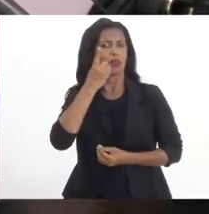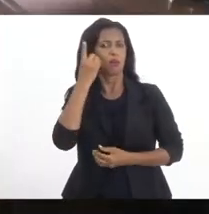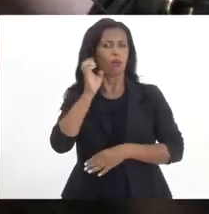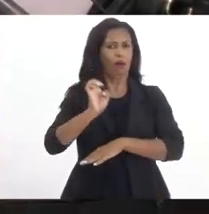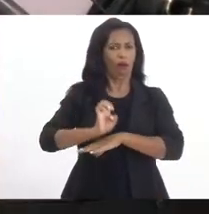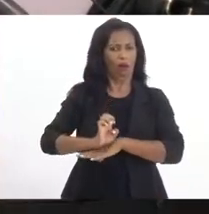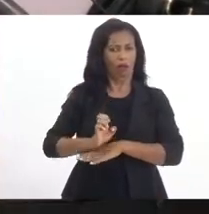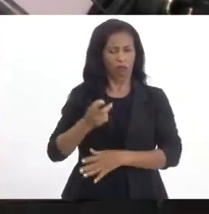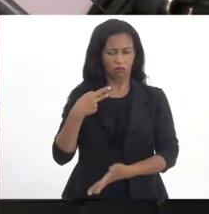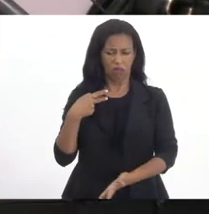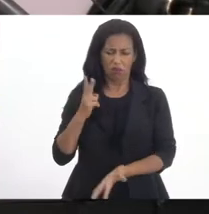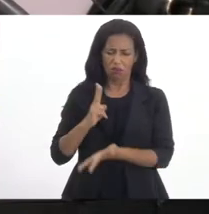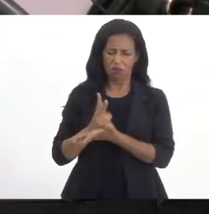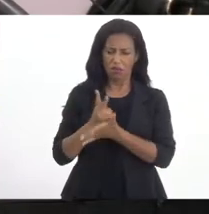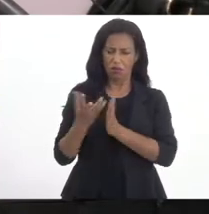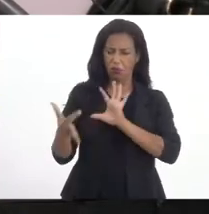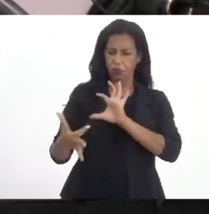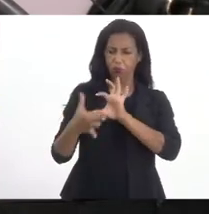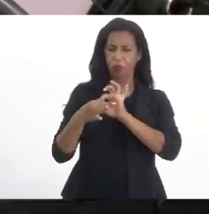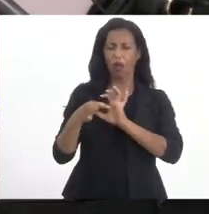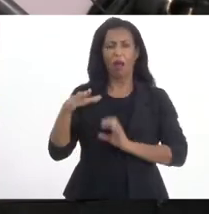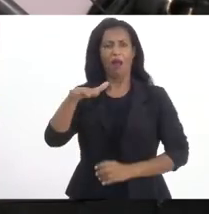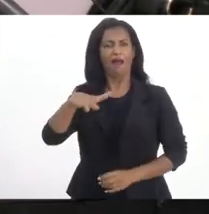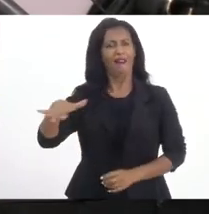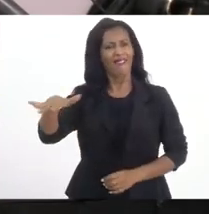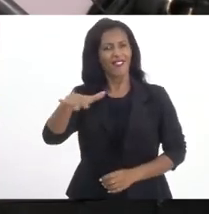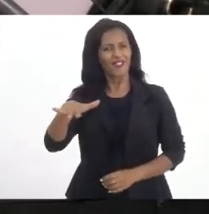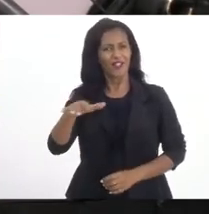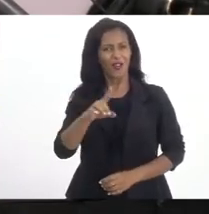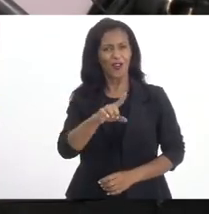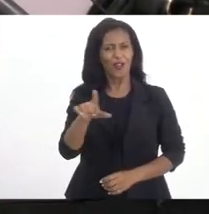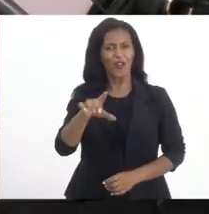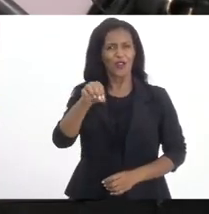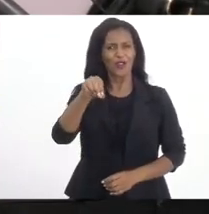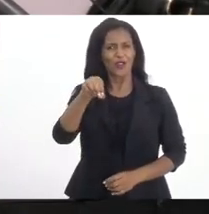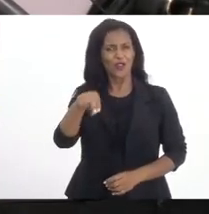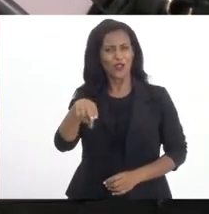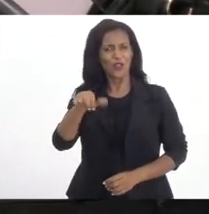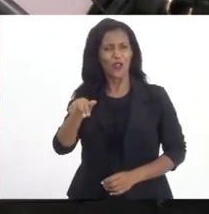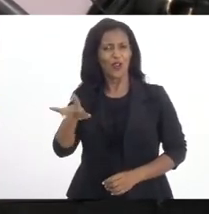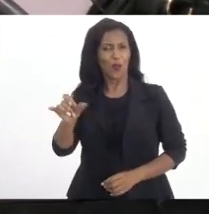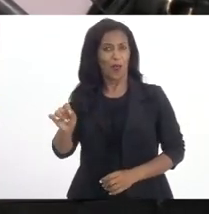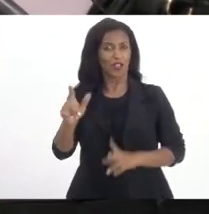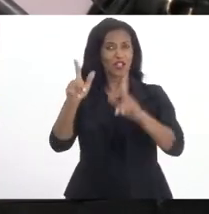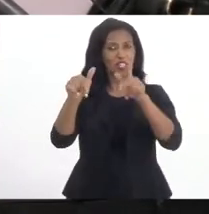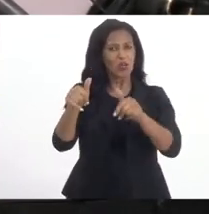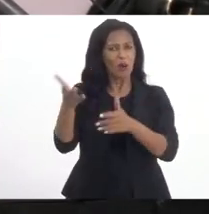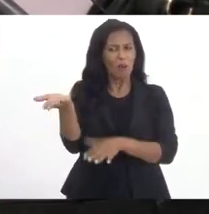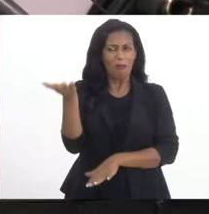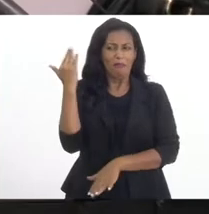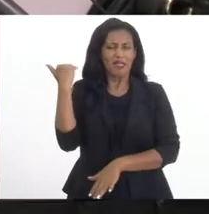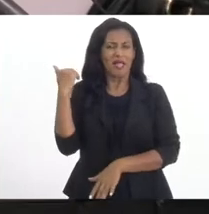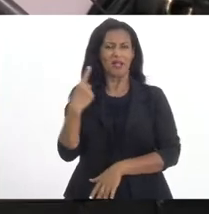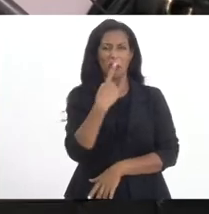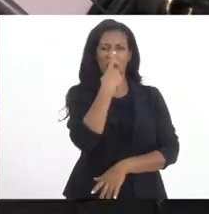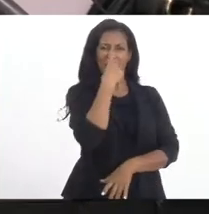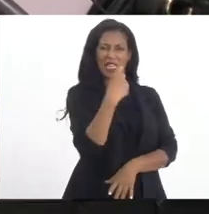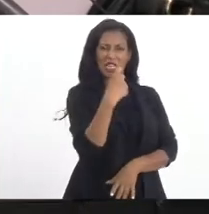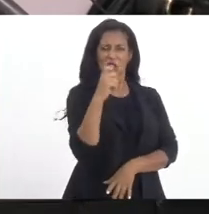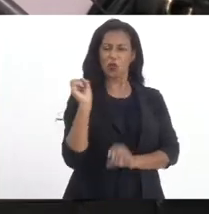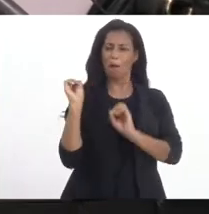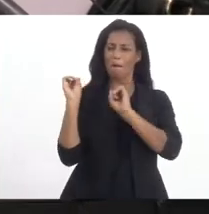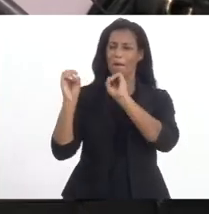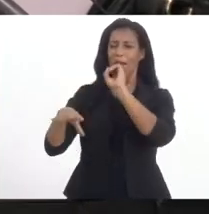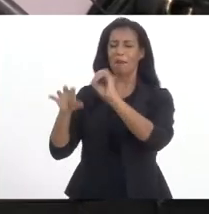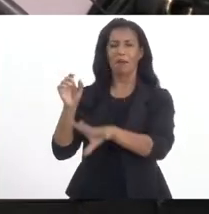fui uma pessoa ligada à nossa região da Zona Oeste, como no passado, queriam colocar Orixão em Paciência, o que é ruim, querem botar